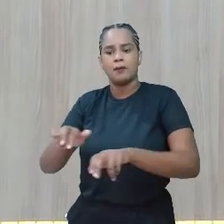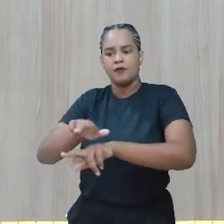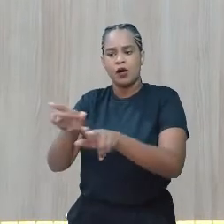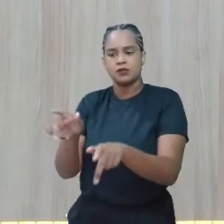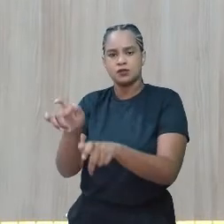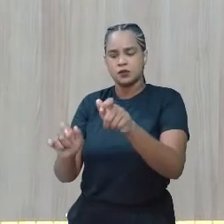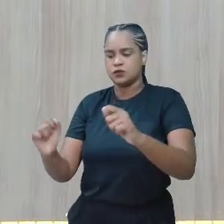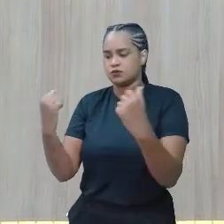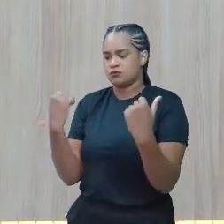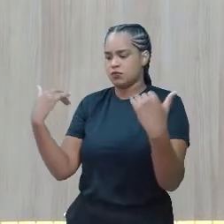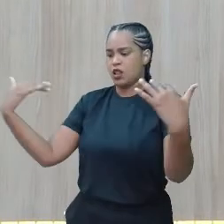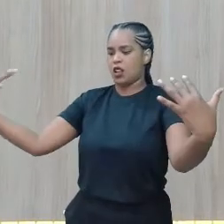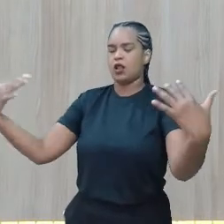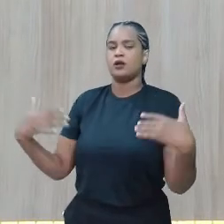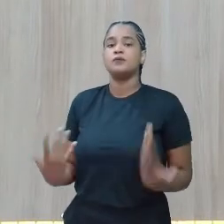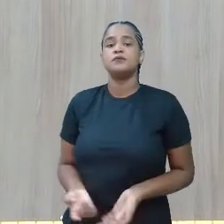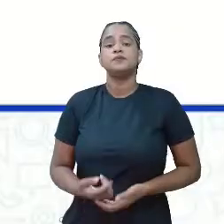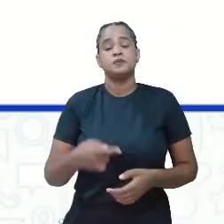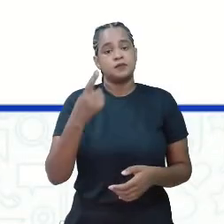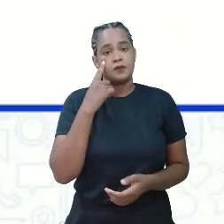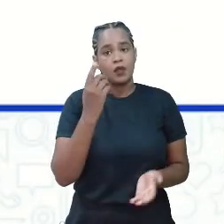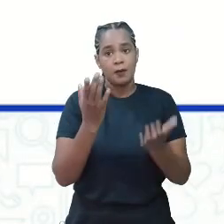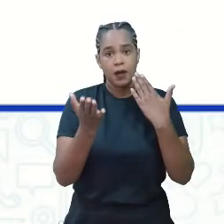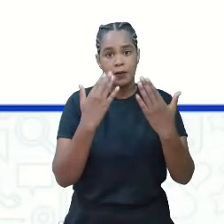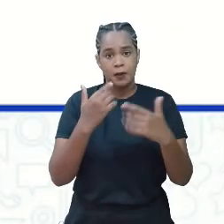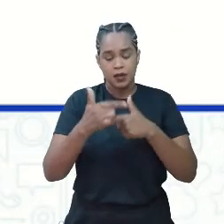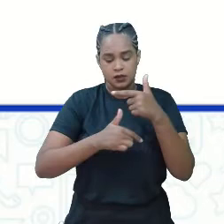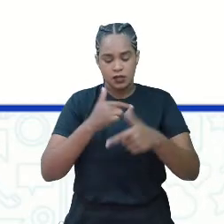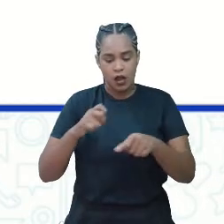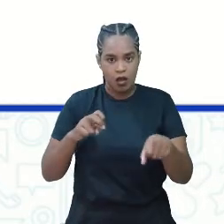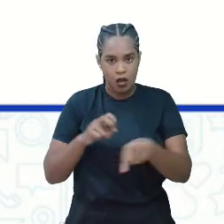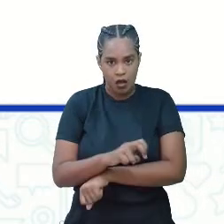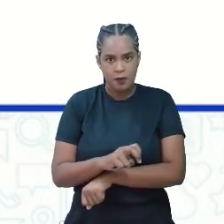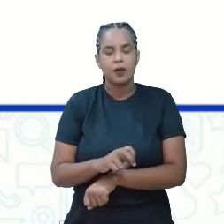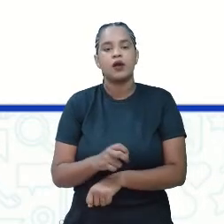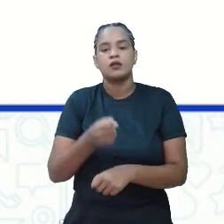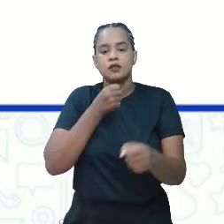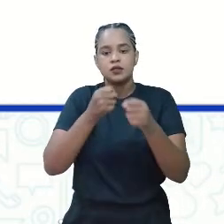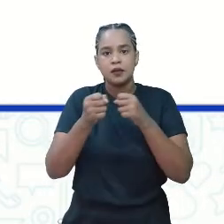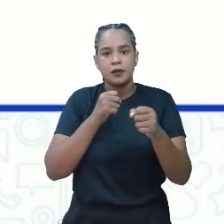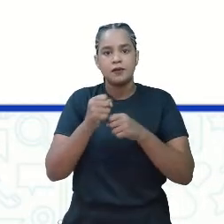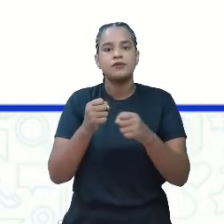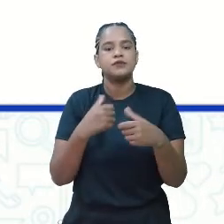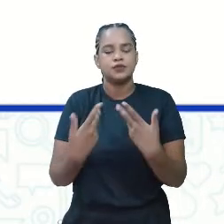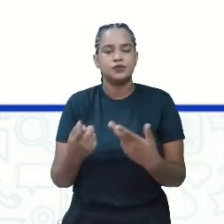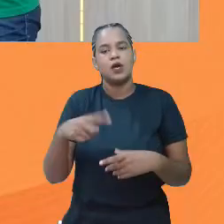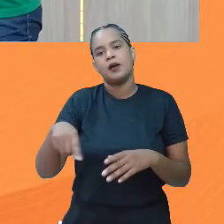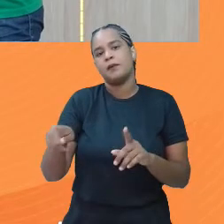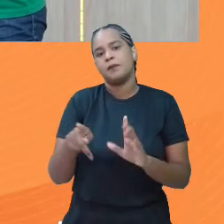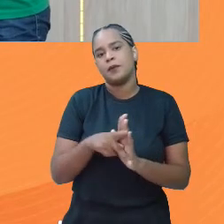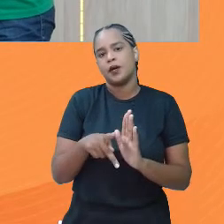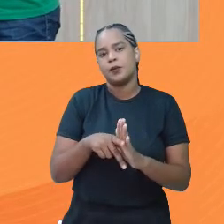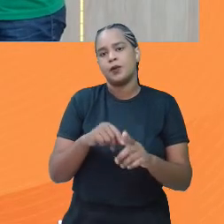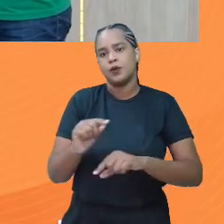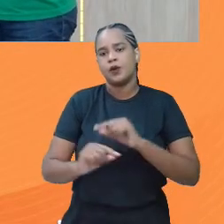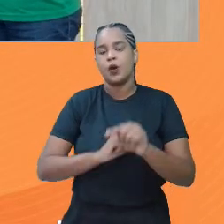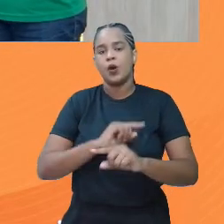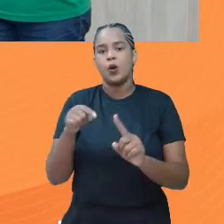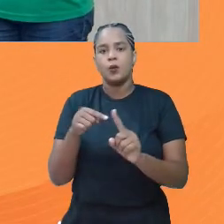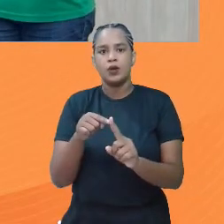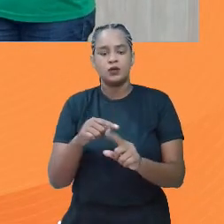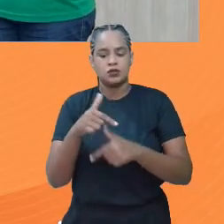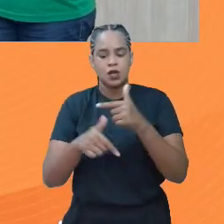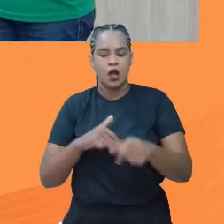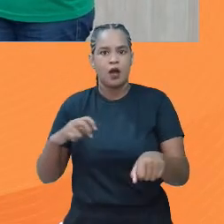A entrevista de emprego, já falei com vocês, nós estamos revisando, não é? É aquela entrevista usada para conseguir